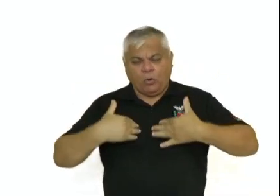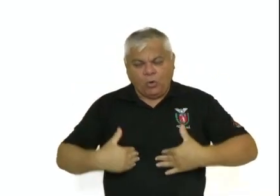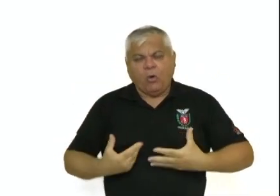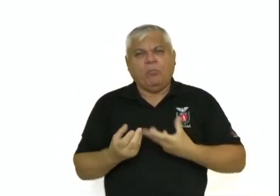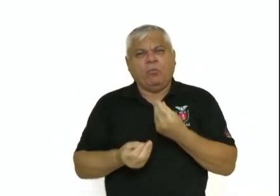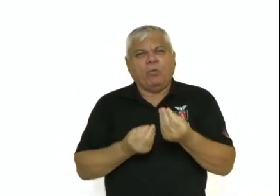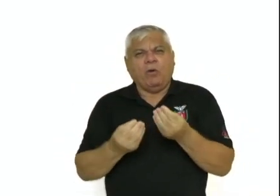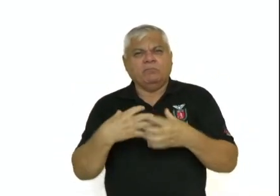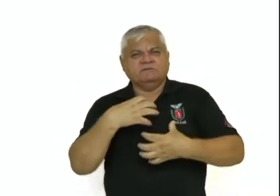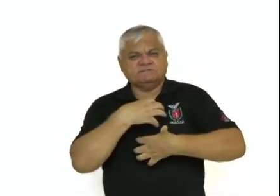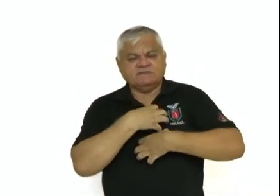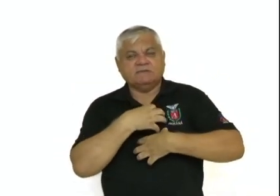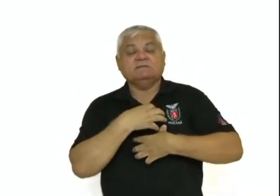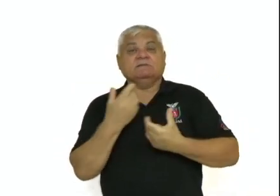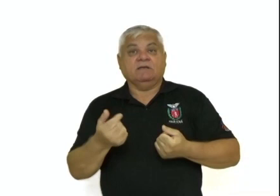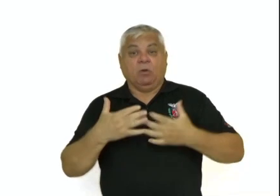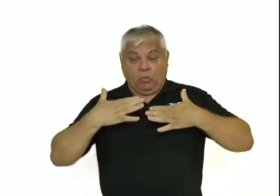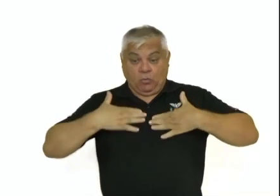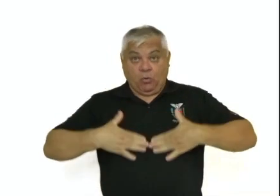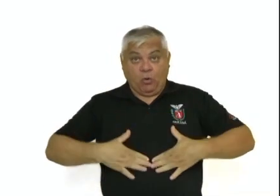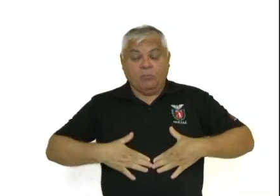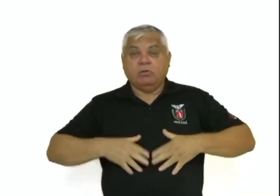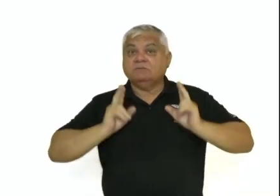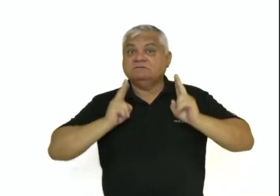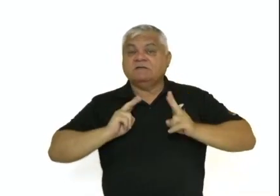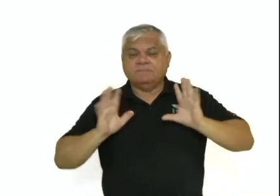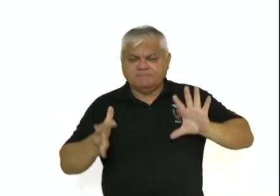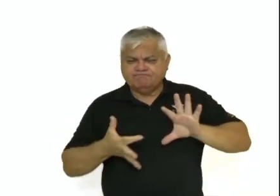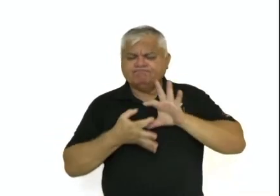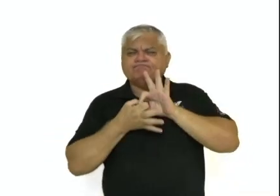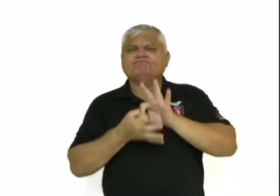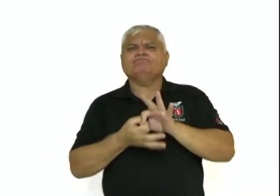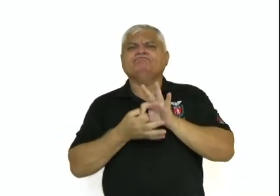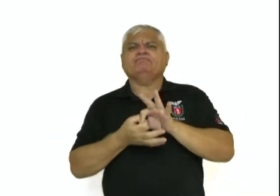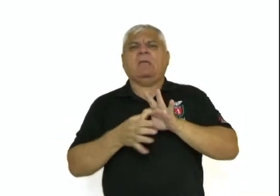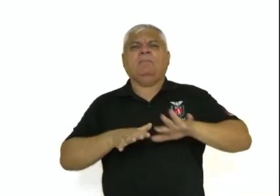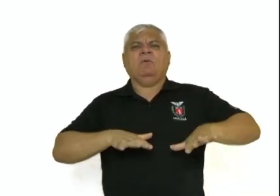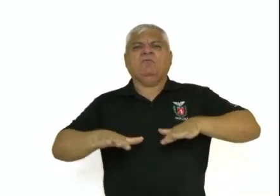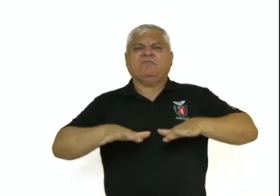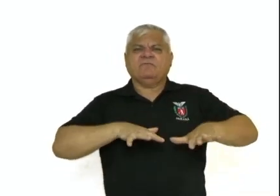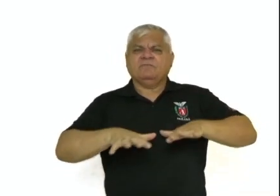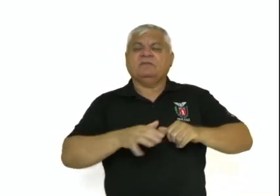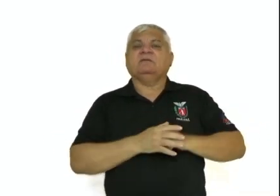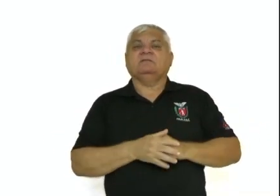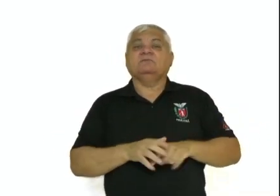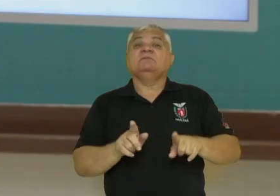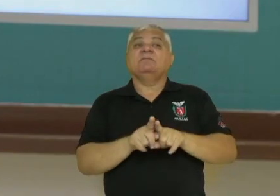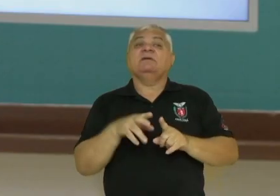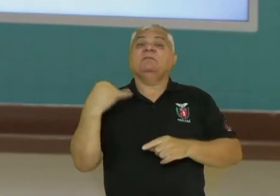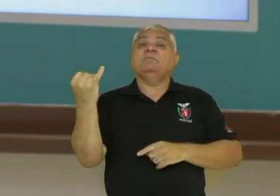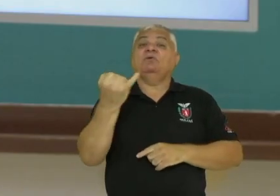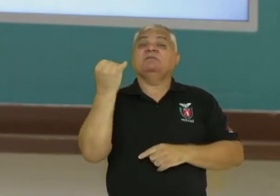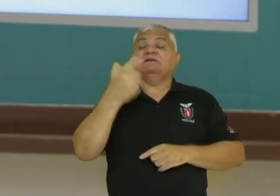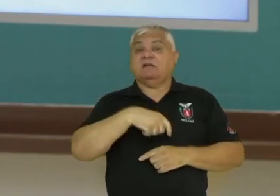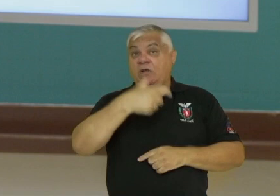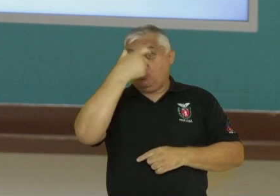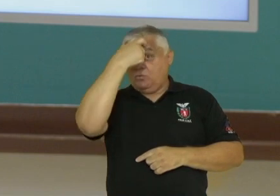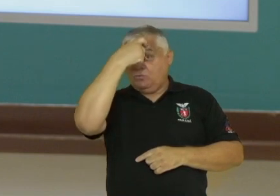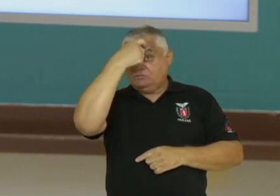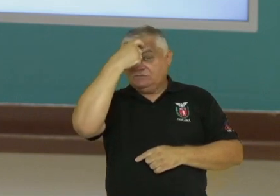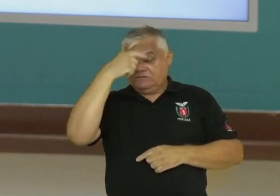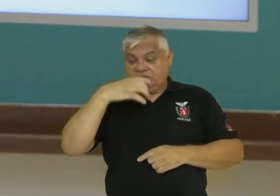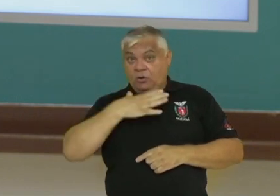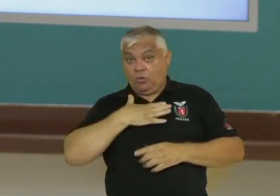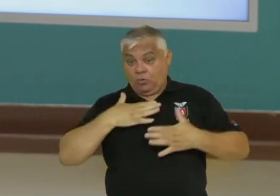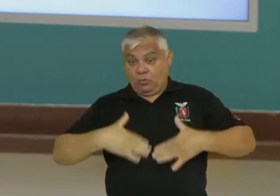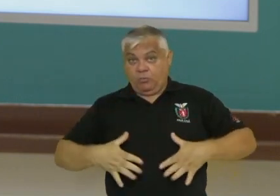dança de salão, um corpo que está constantemente em movimento e da importância da consciência corporal